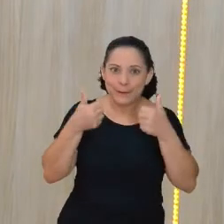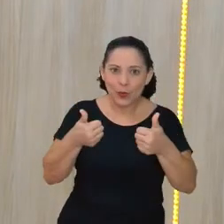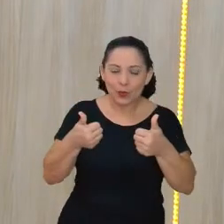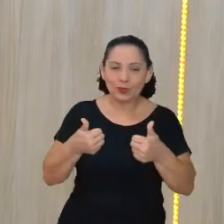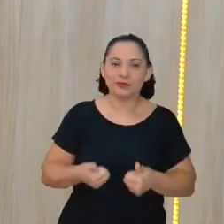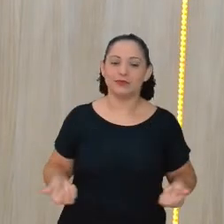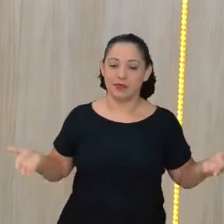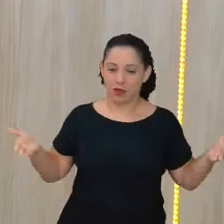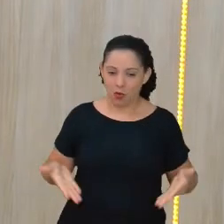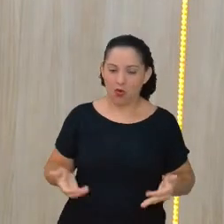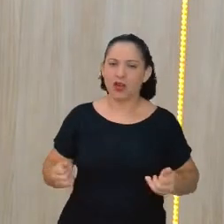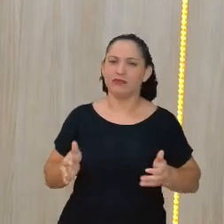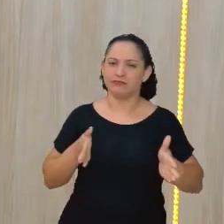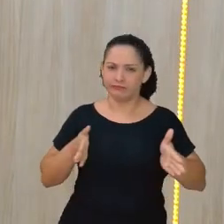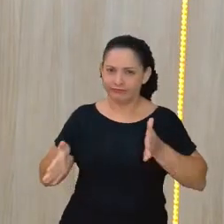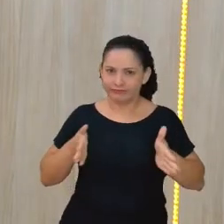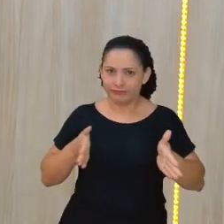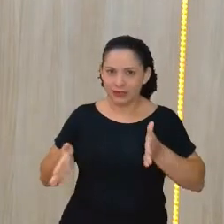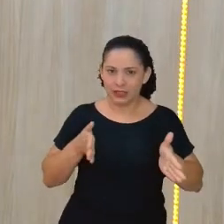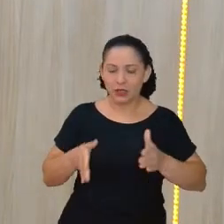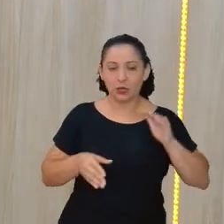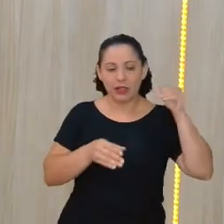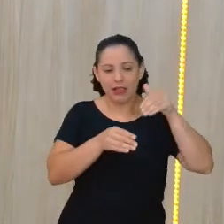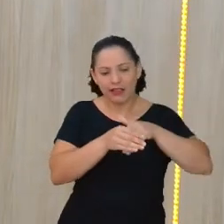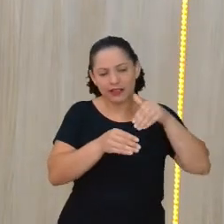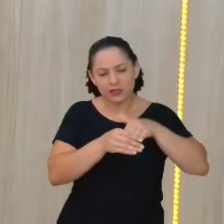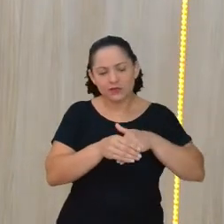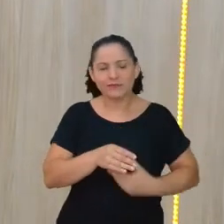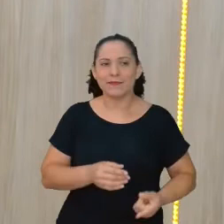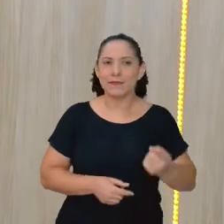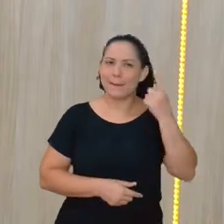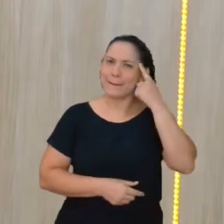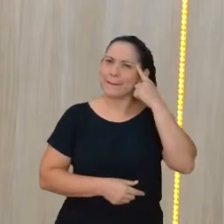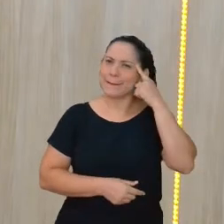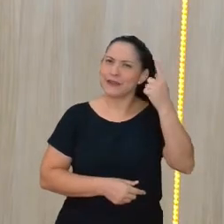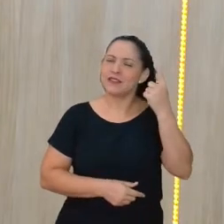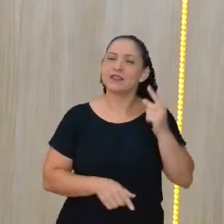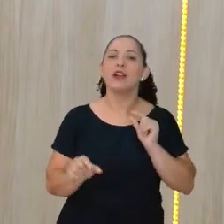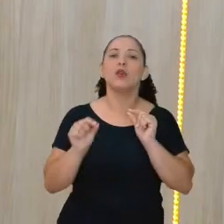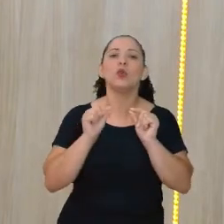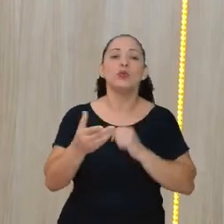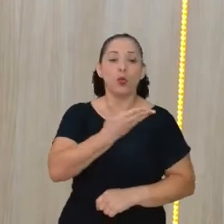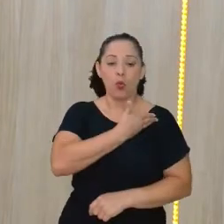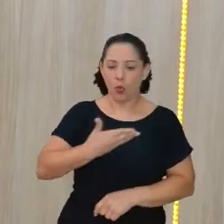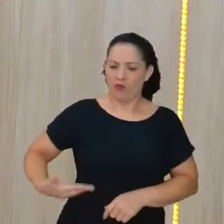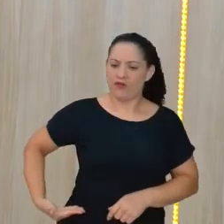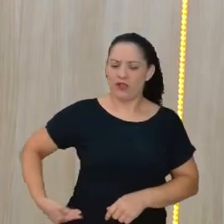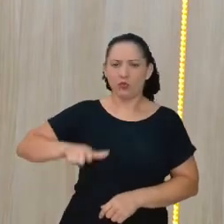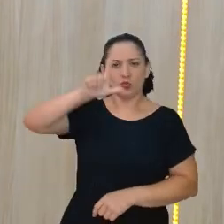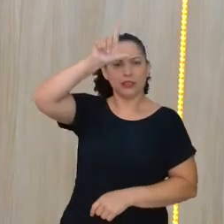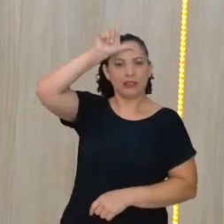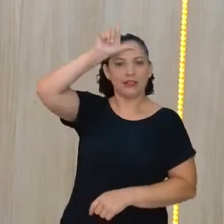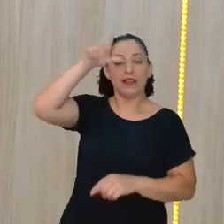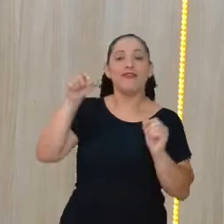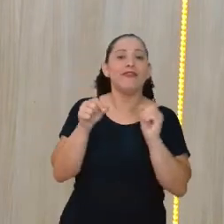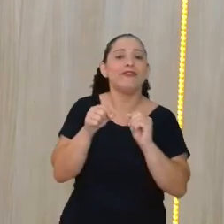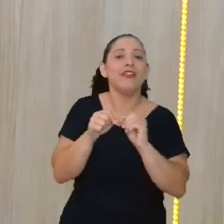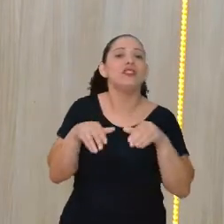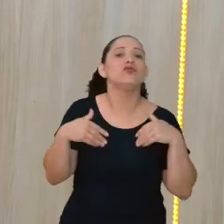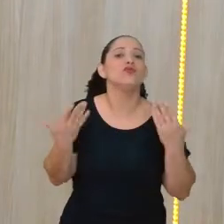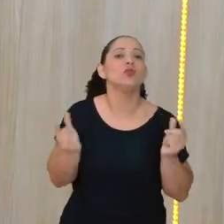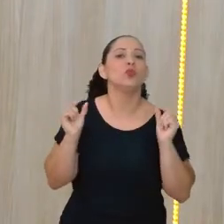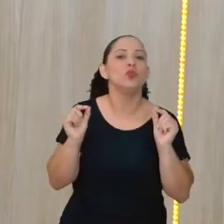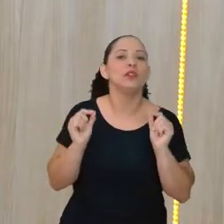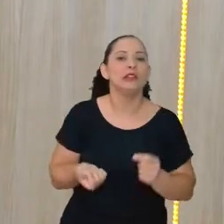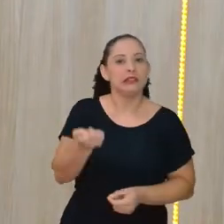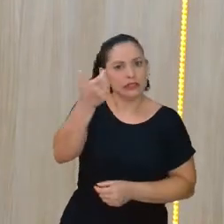nesse período eleitoral que a gente vive, a gente pense aí o que é que um governante faz. Eu vou botar novamente esse